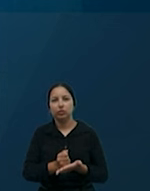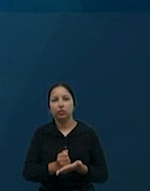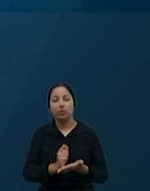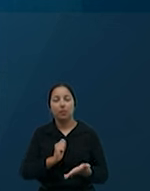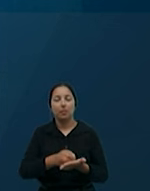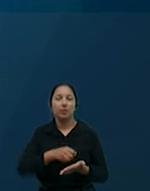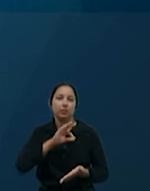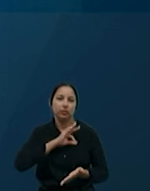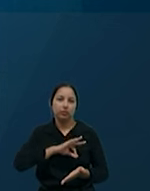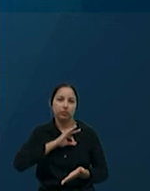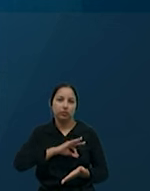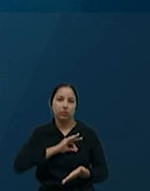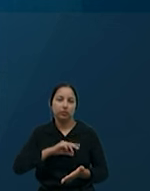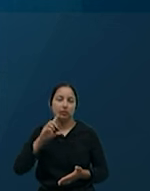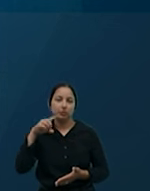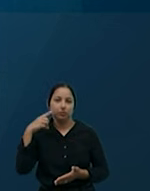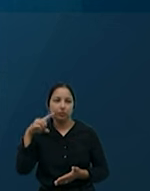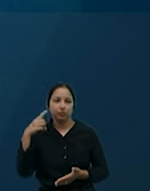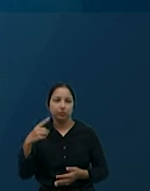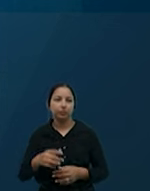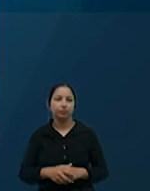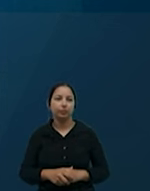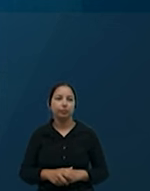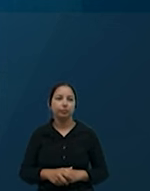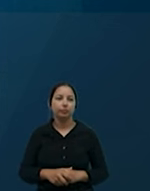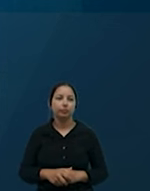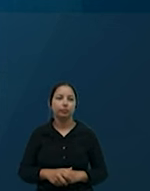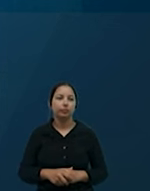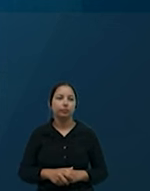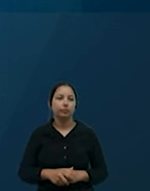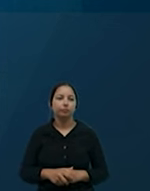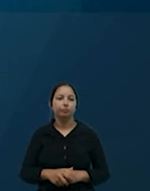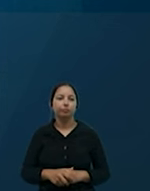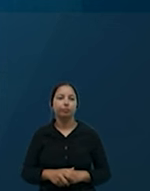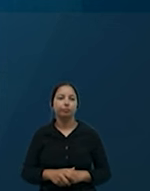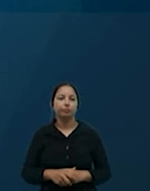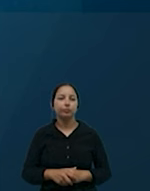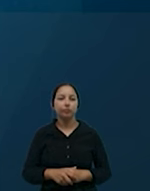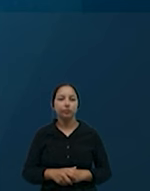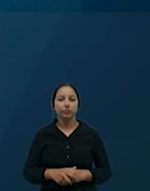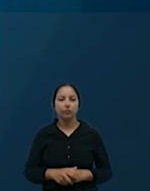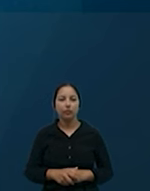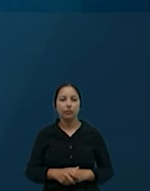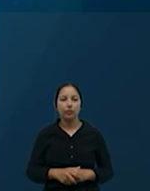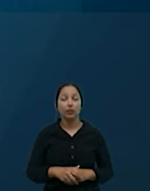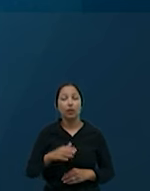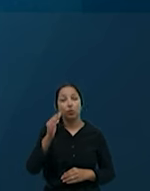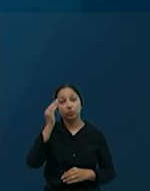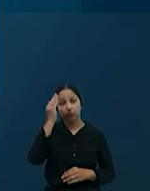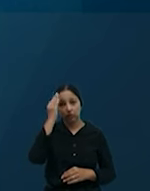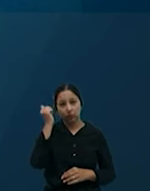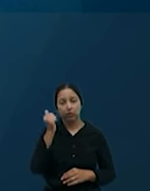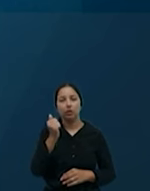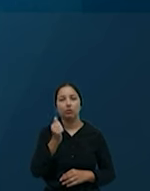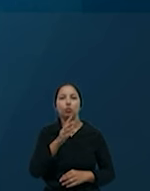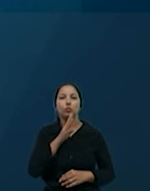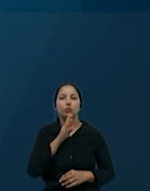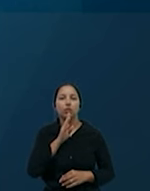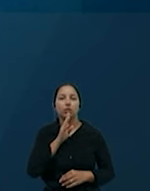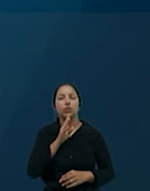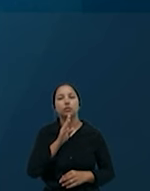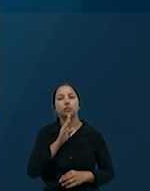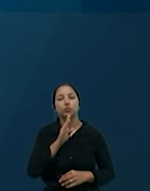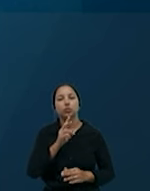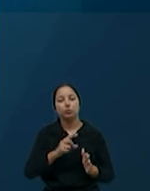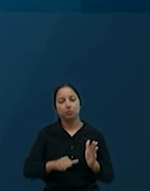de pré-executividade. Eu sei, conheço o posicionamento, ministro Gurgel, que essas turmas têm adotado, que a primeira e a segunda turma têm